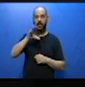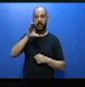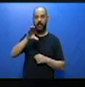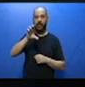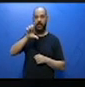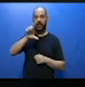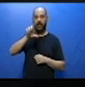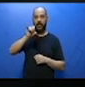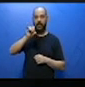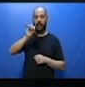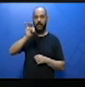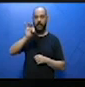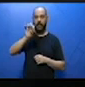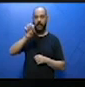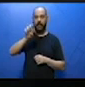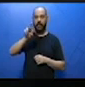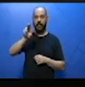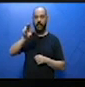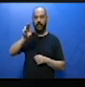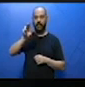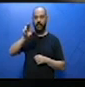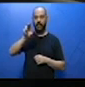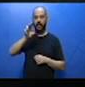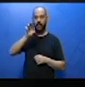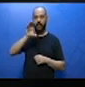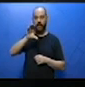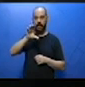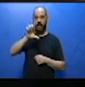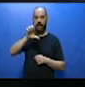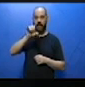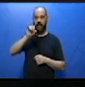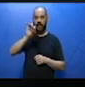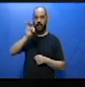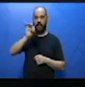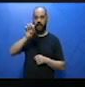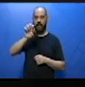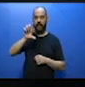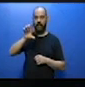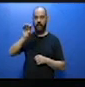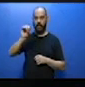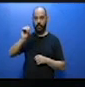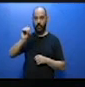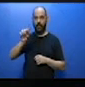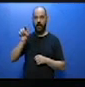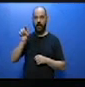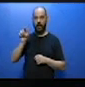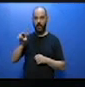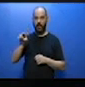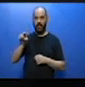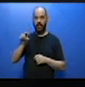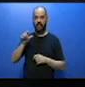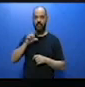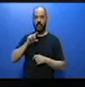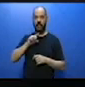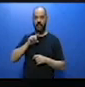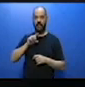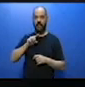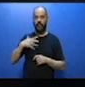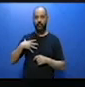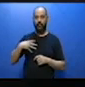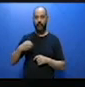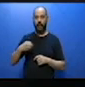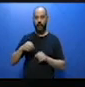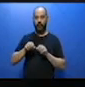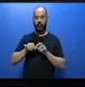órgão reprodutor, responsável para gerar filhotes. Olha lá, um corpo